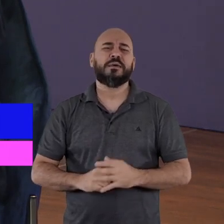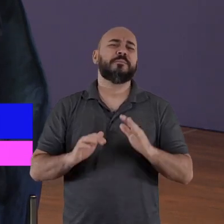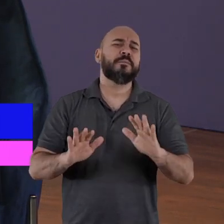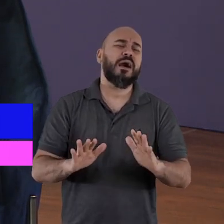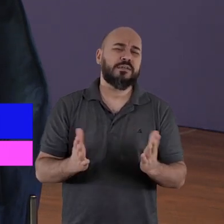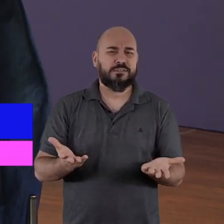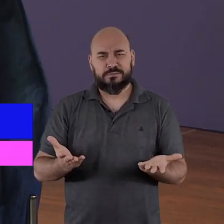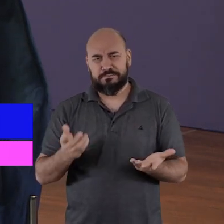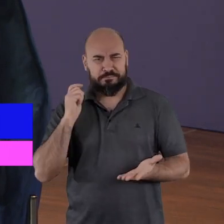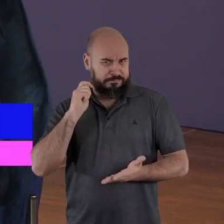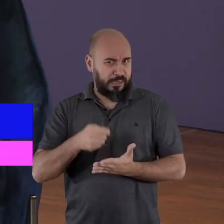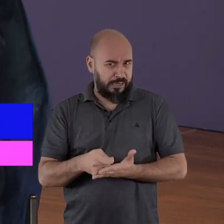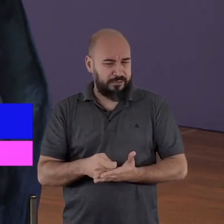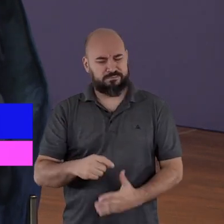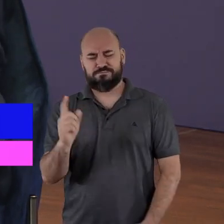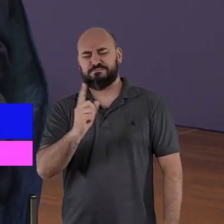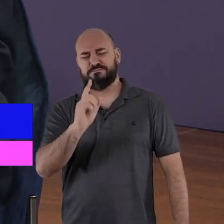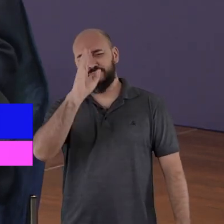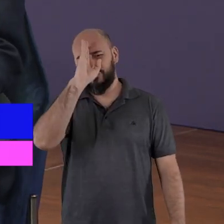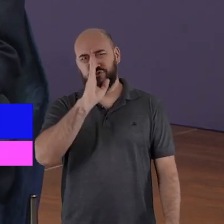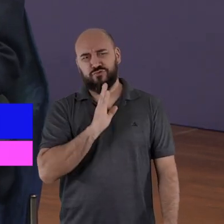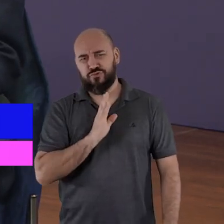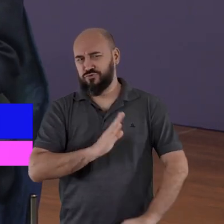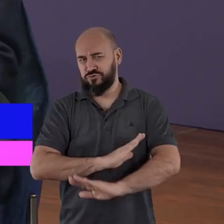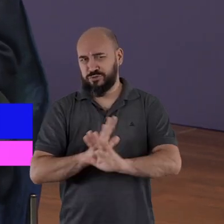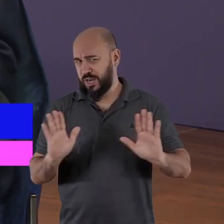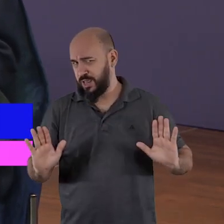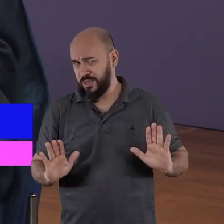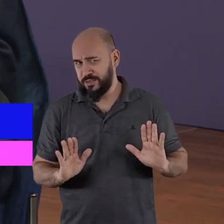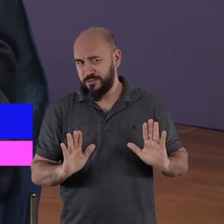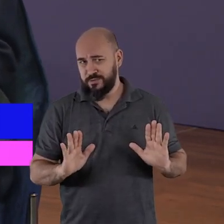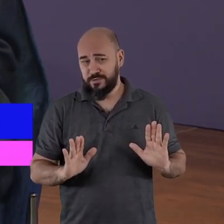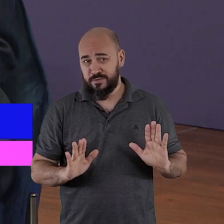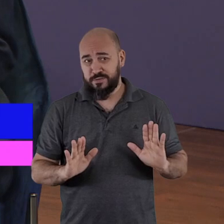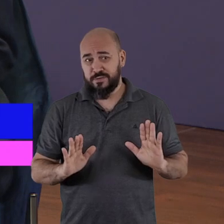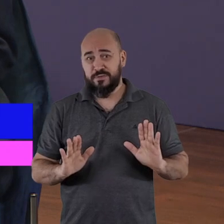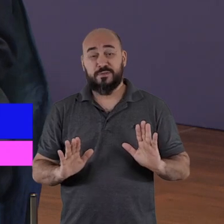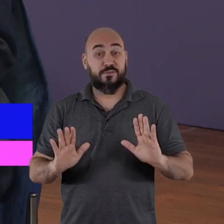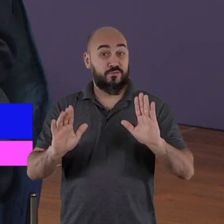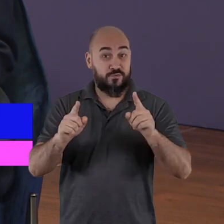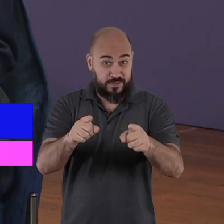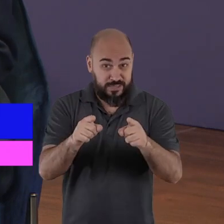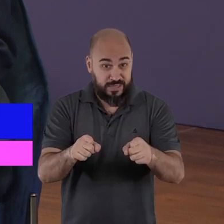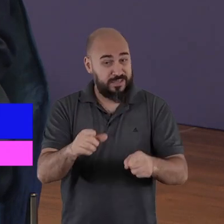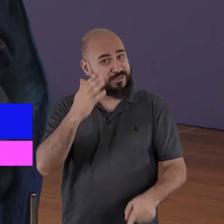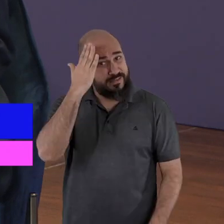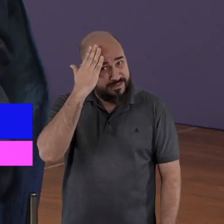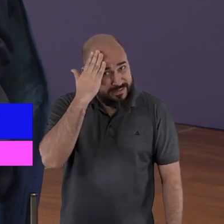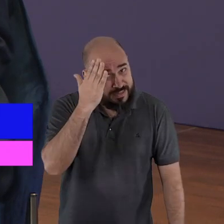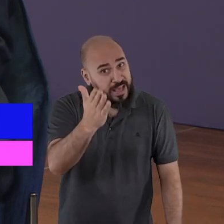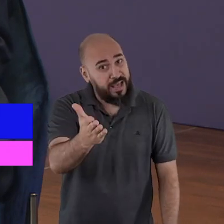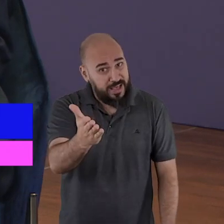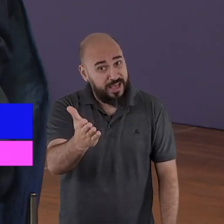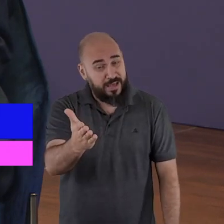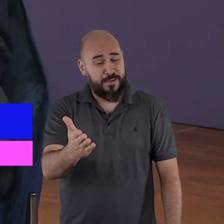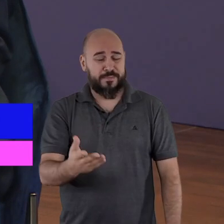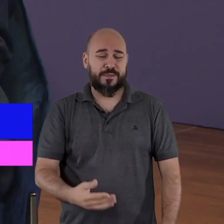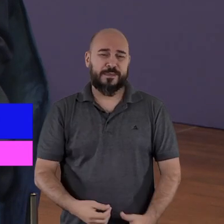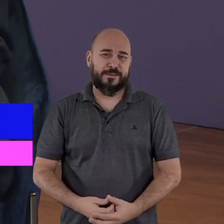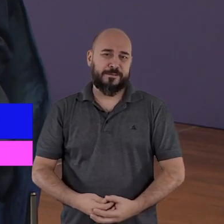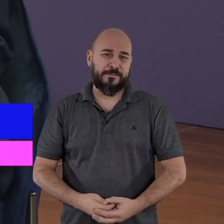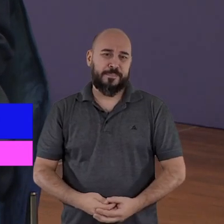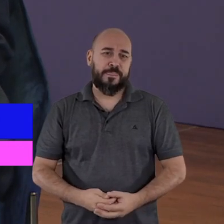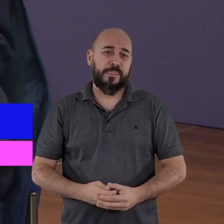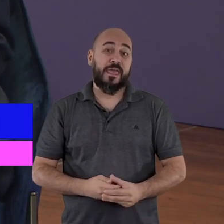falar como ser aluno ou aluna da Escola Bíblica, uma observação que você já sabe, mas não custa lembrar. A nossa